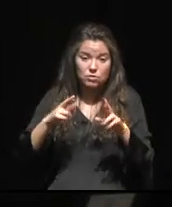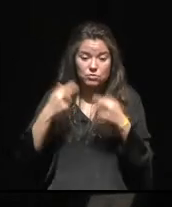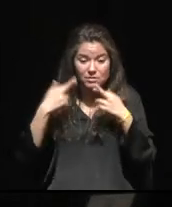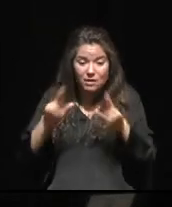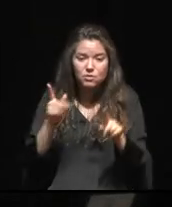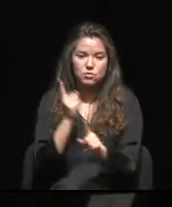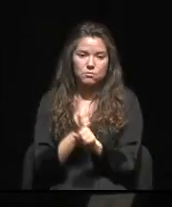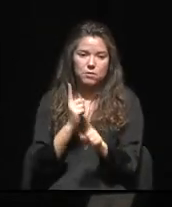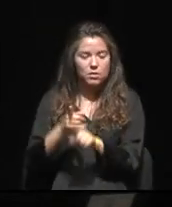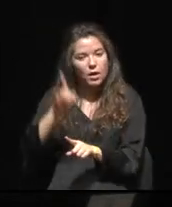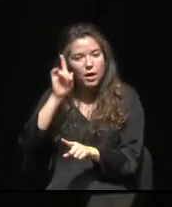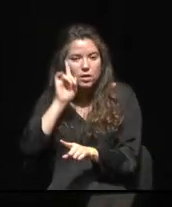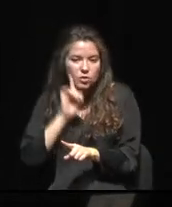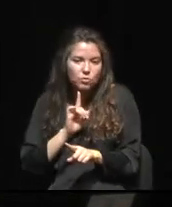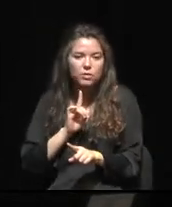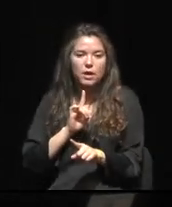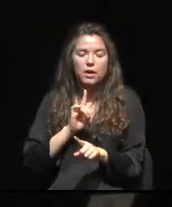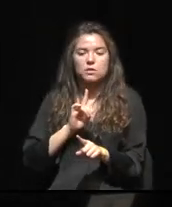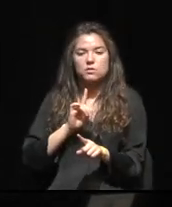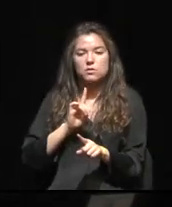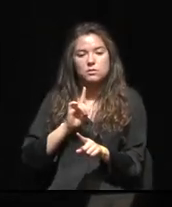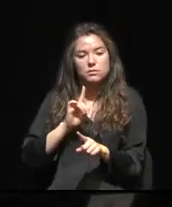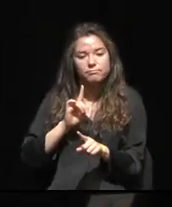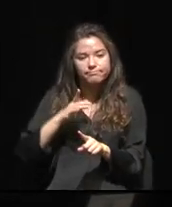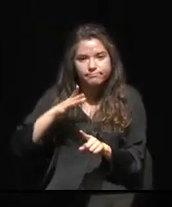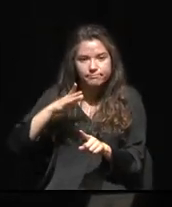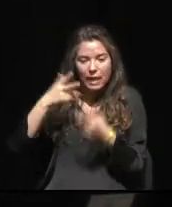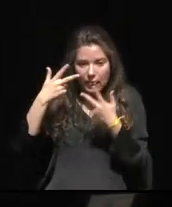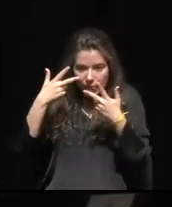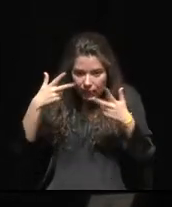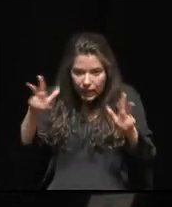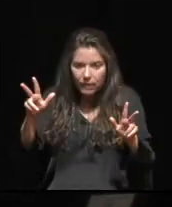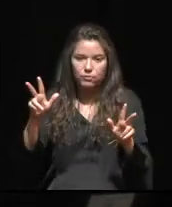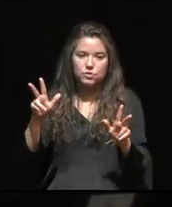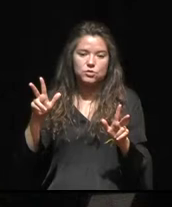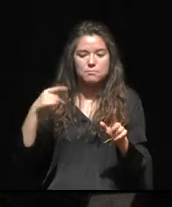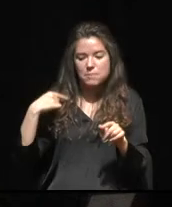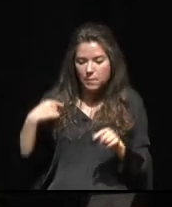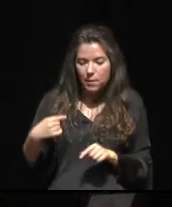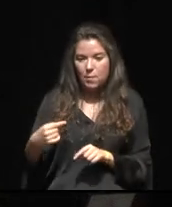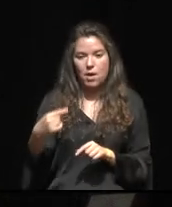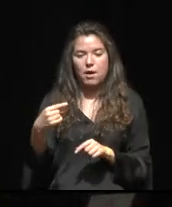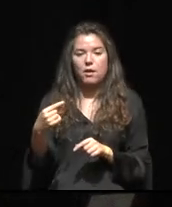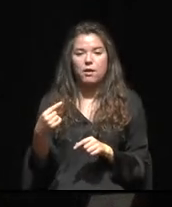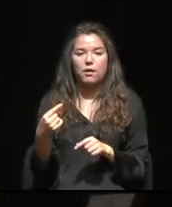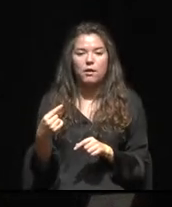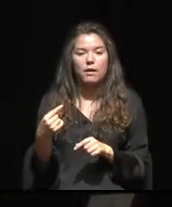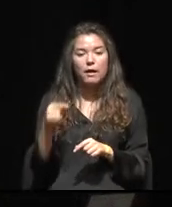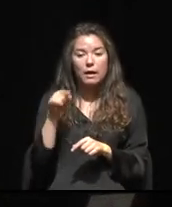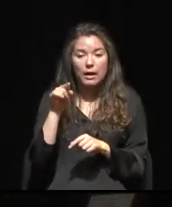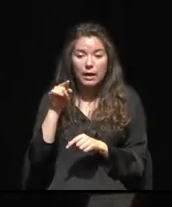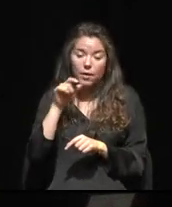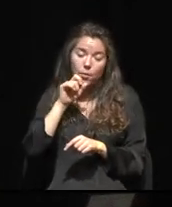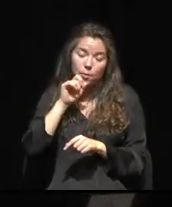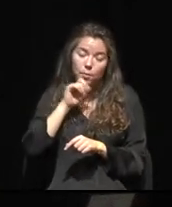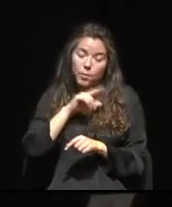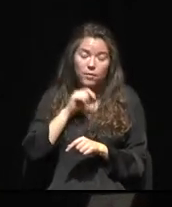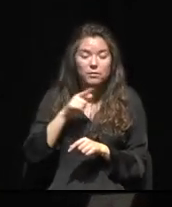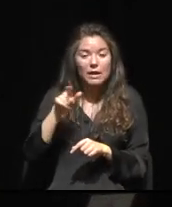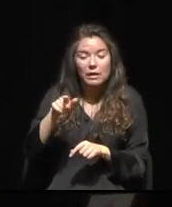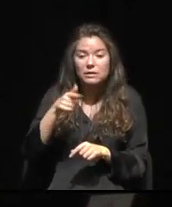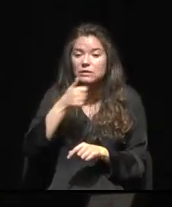é que as mulheres passem a ser realmente Livres todos os dias que possam ser o que